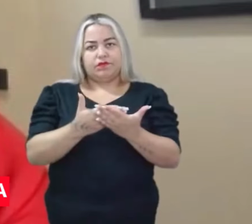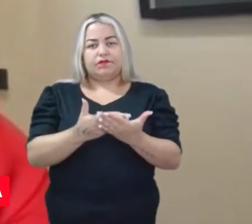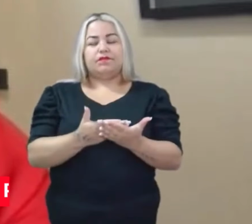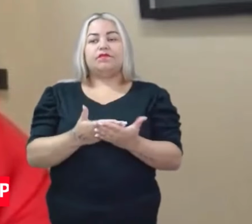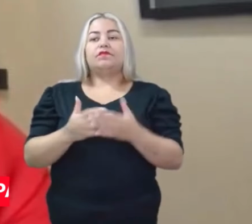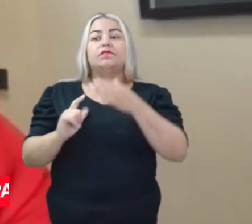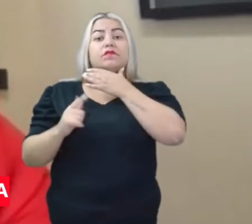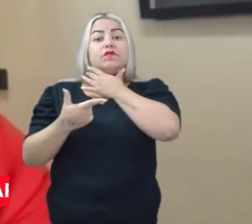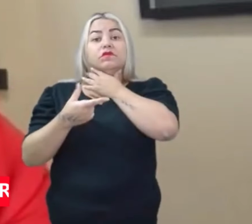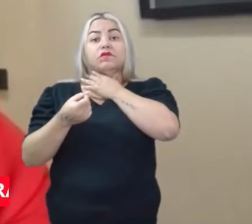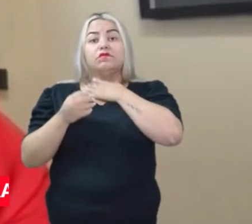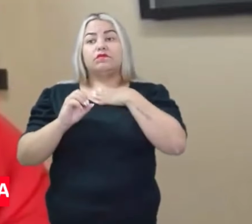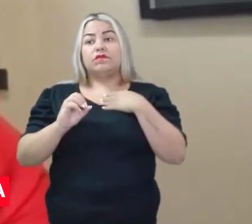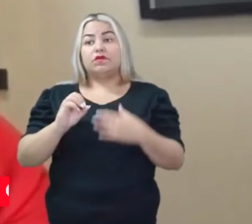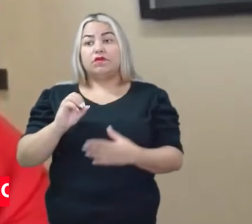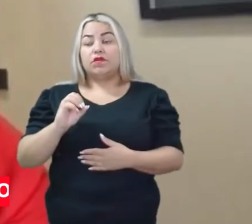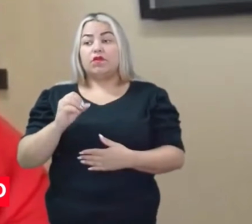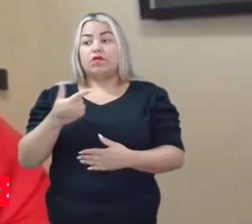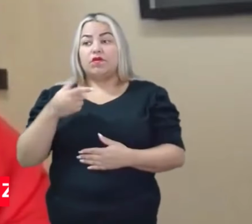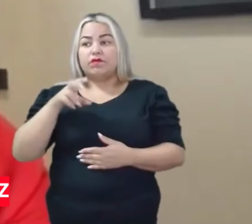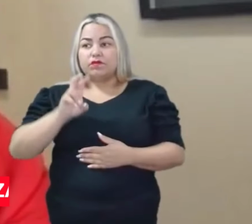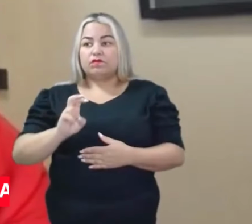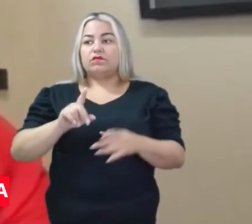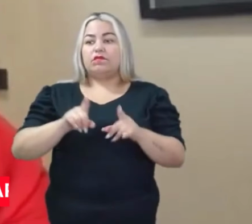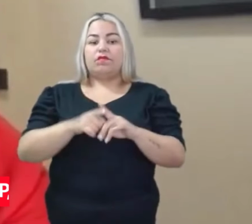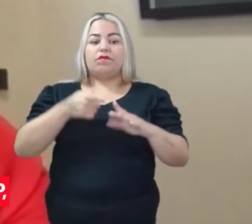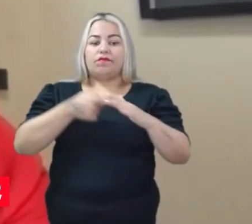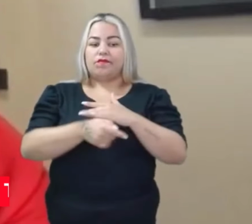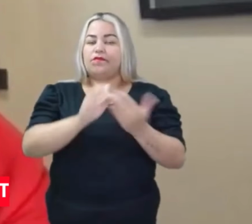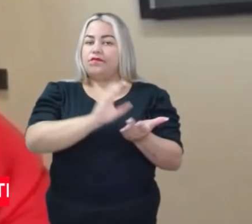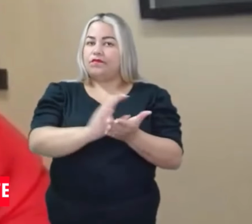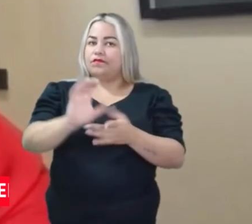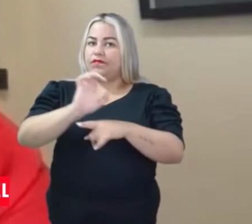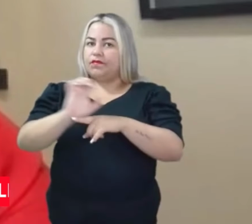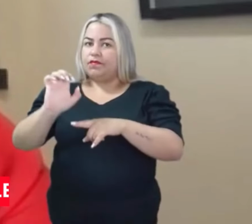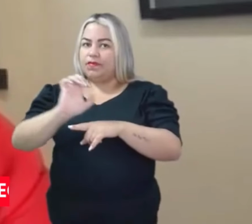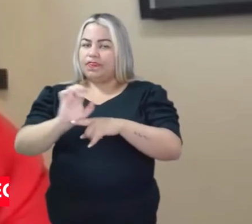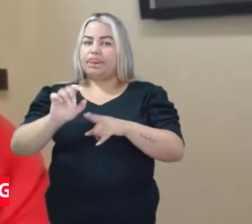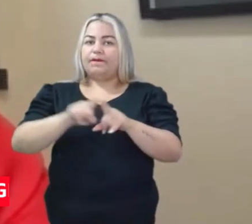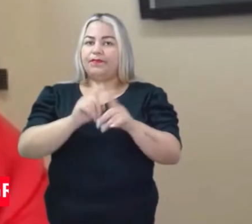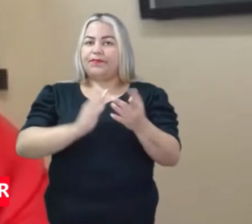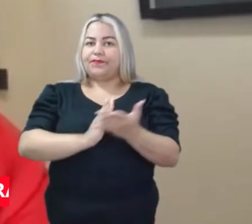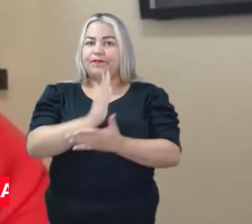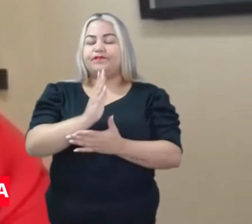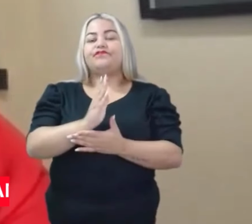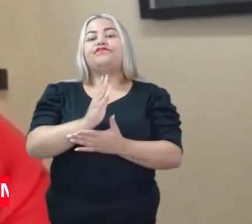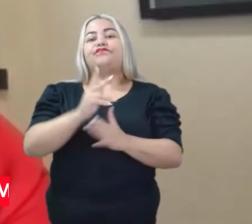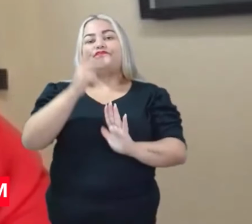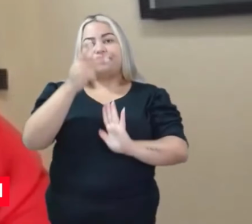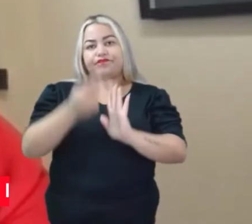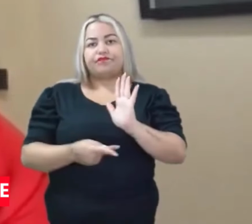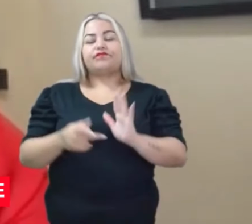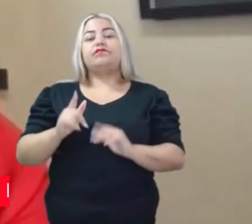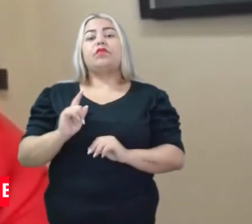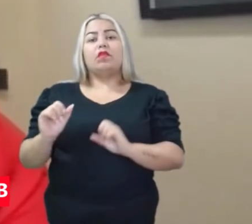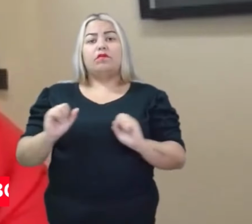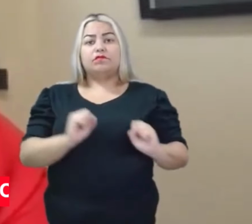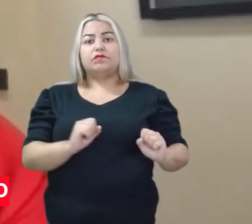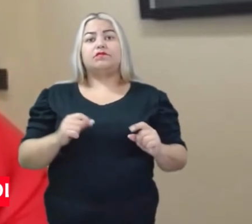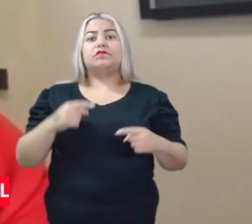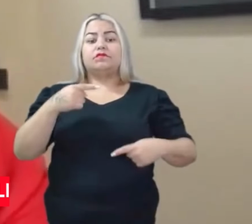para 2025, incidir sobre o orçamento do Estado. A gente quer que o governador, além de sancionar o projeto, que a gente possa